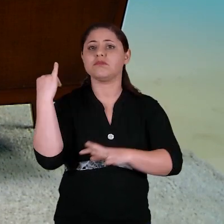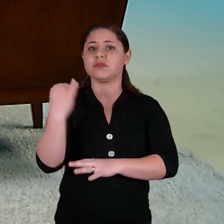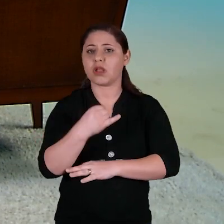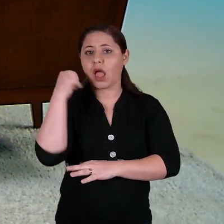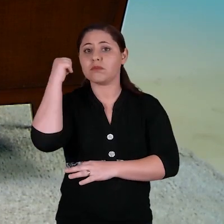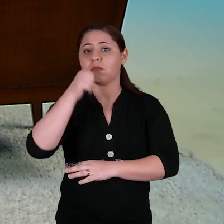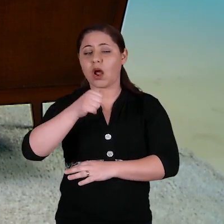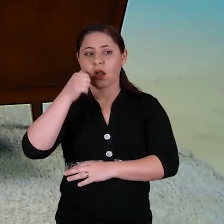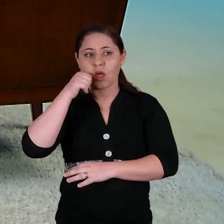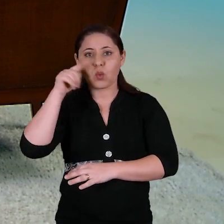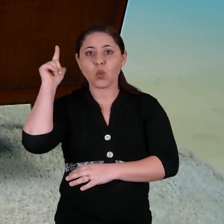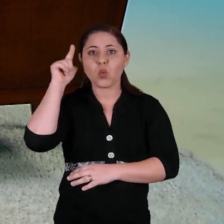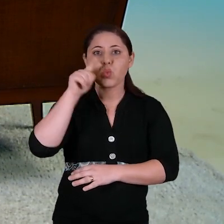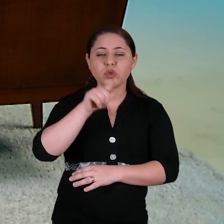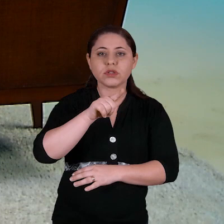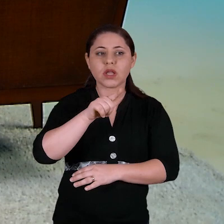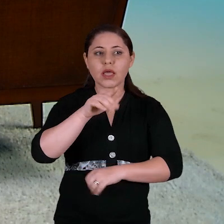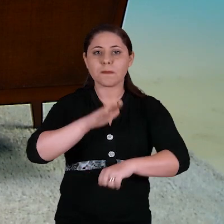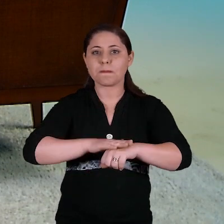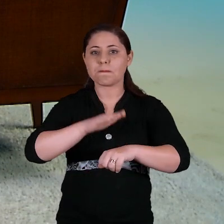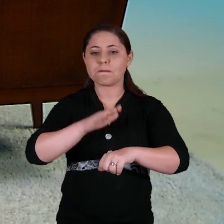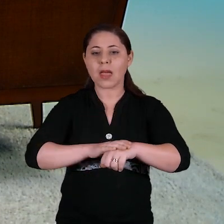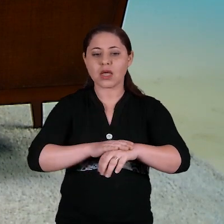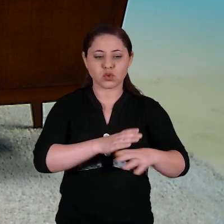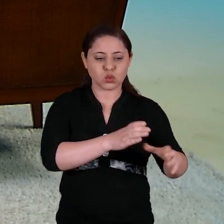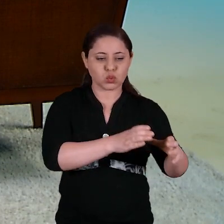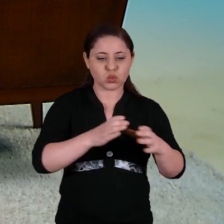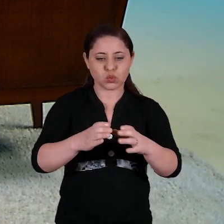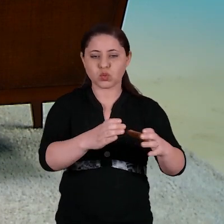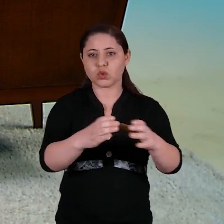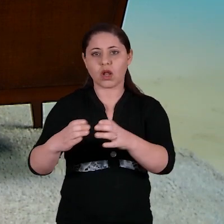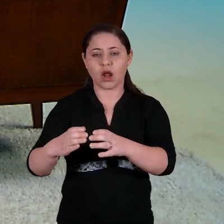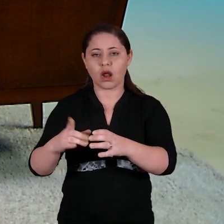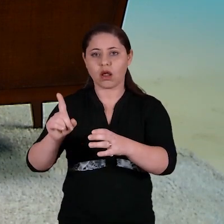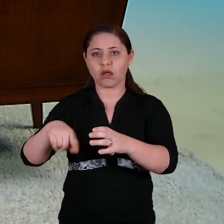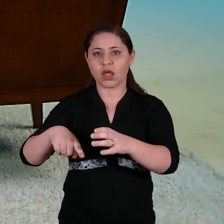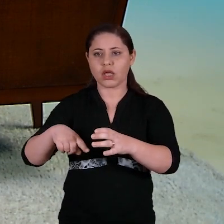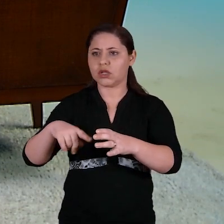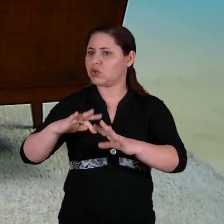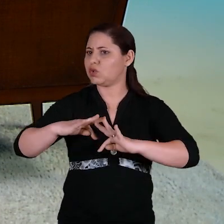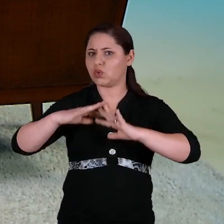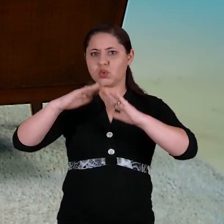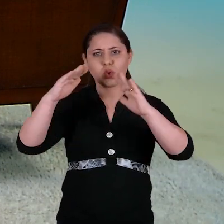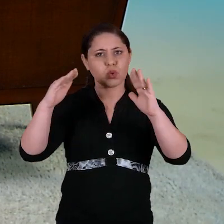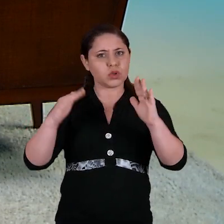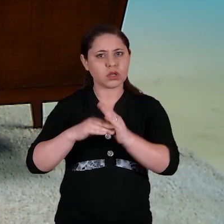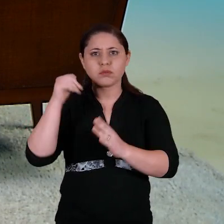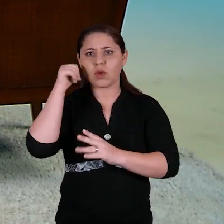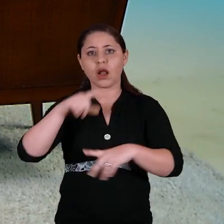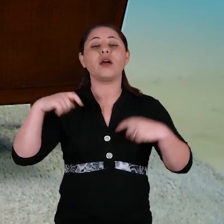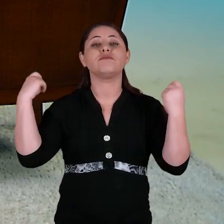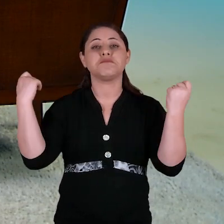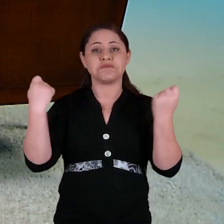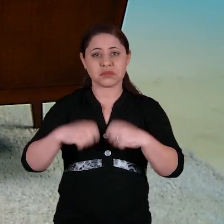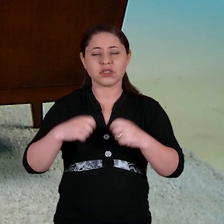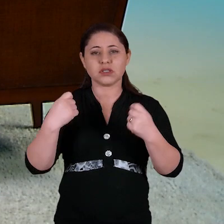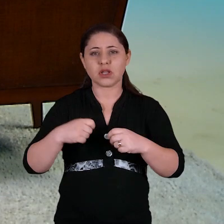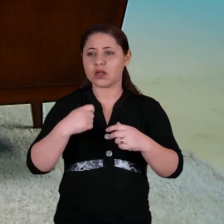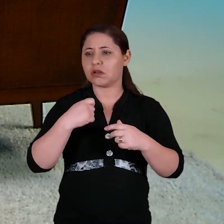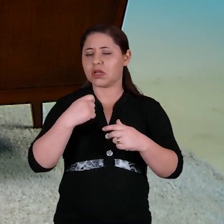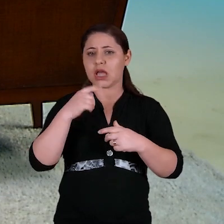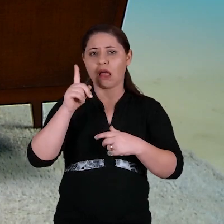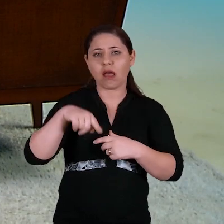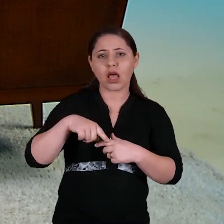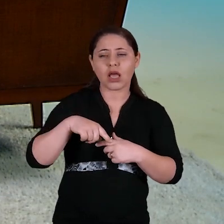estão conquistando cada vez mais o seu espaço. E eu acho que isso tem que se estender a todas as mulheres, todas as cores, né?